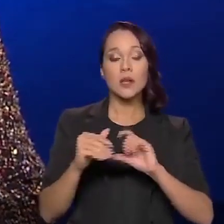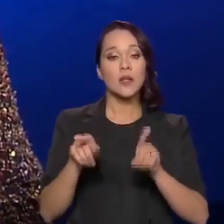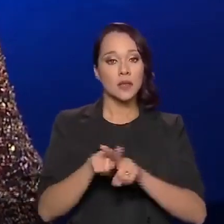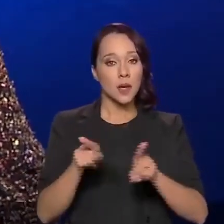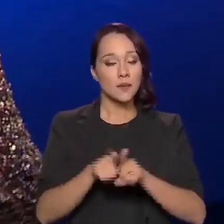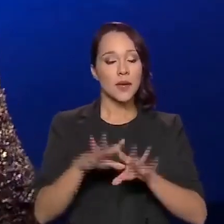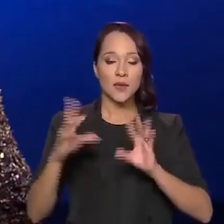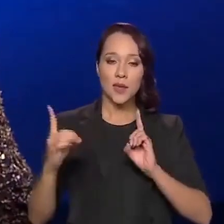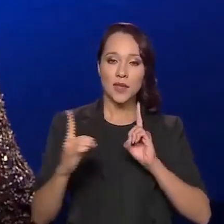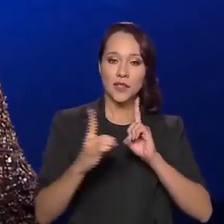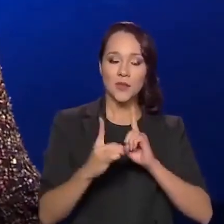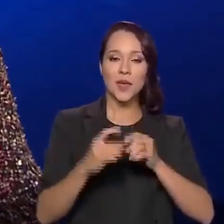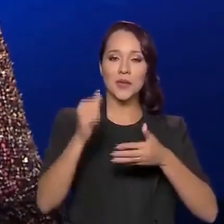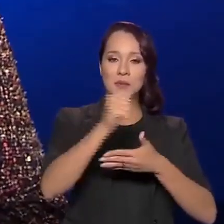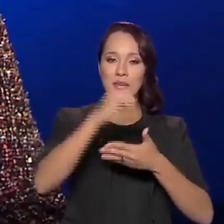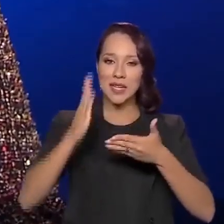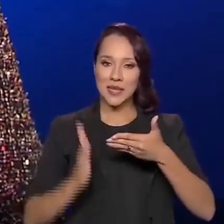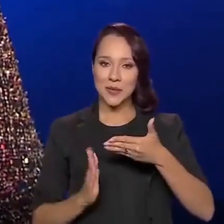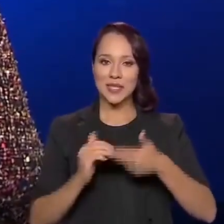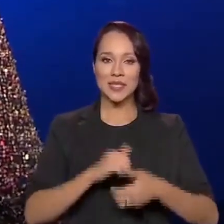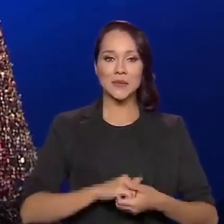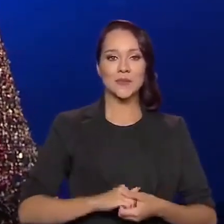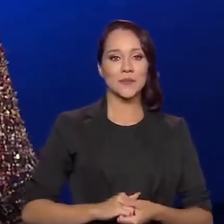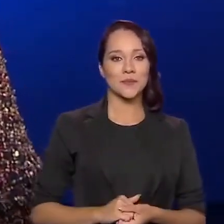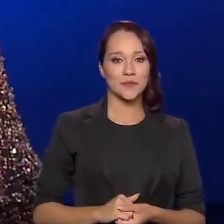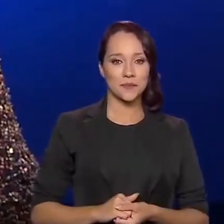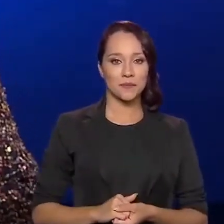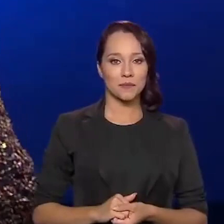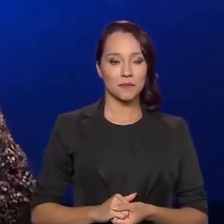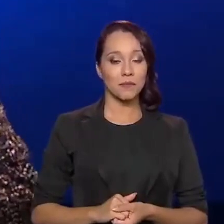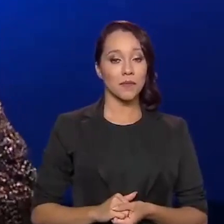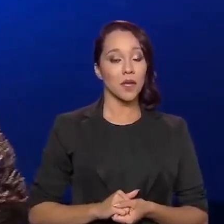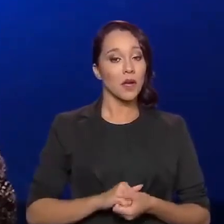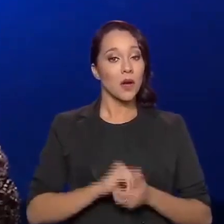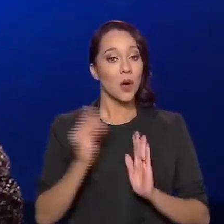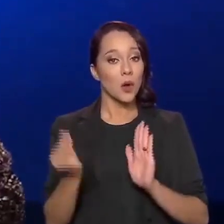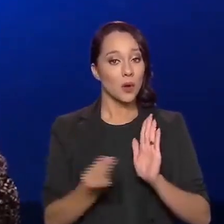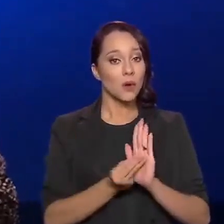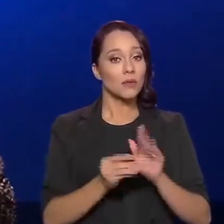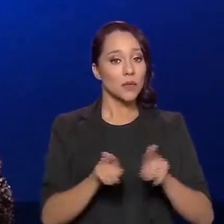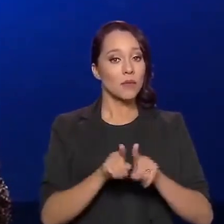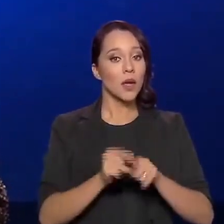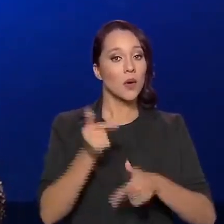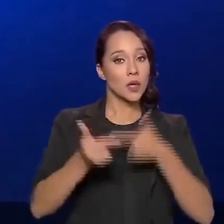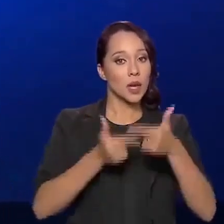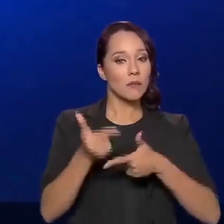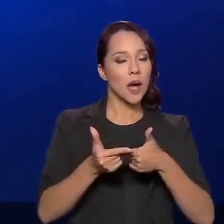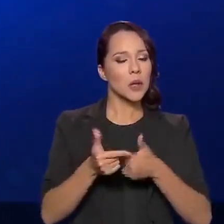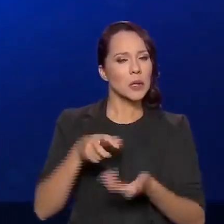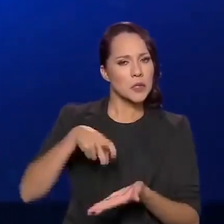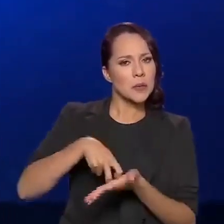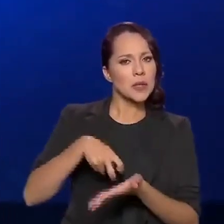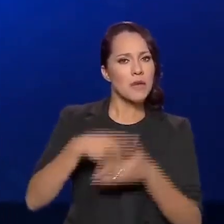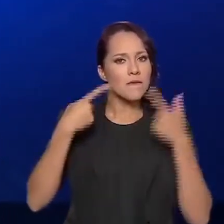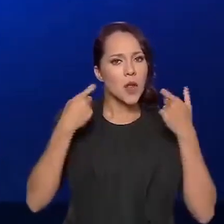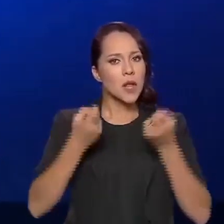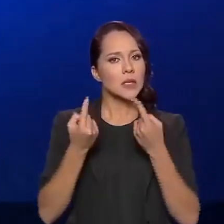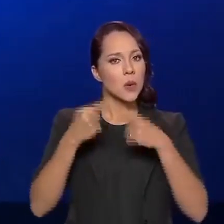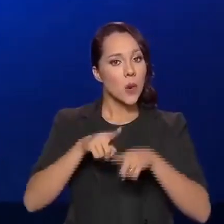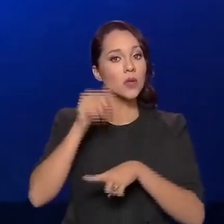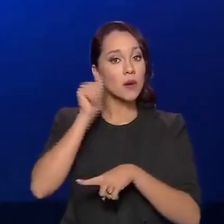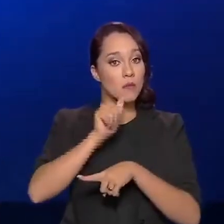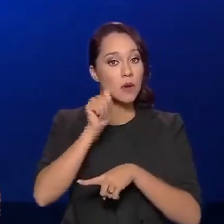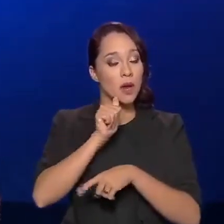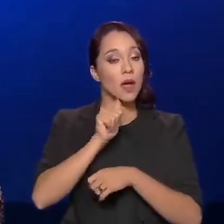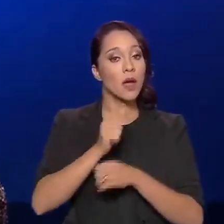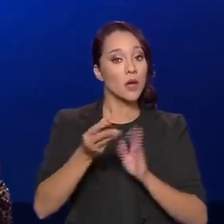mensagens, além do atendimento na língua brasileira de sinais. Inserimos as operações de repressão à violência